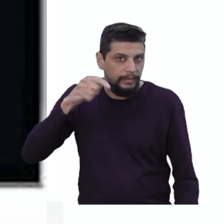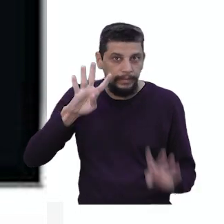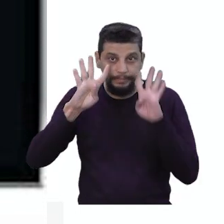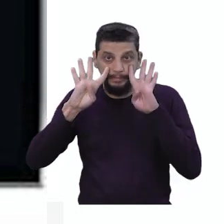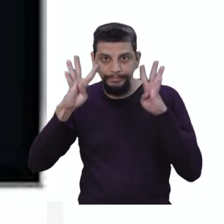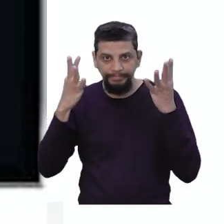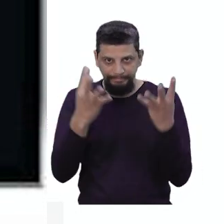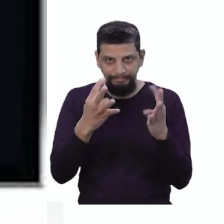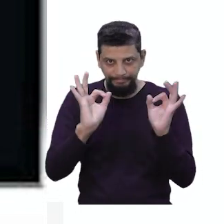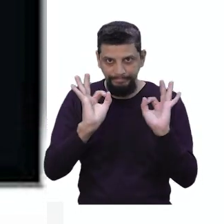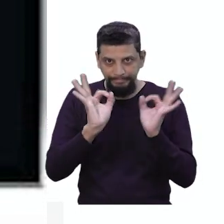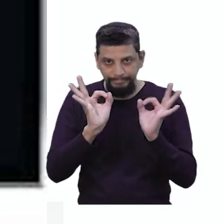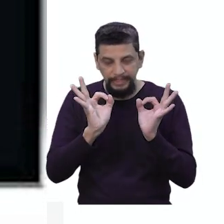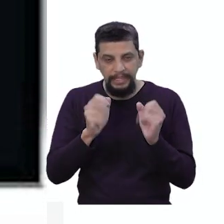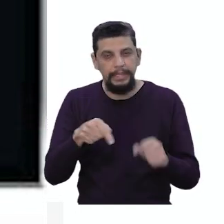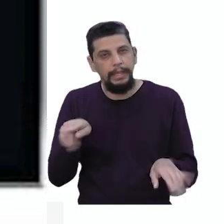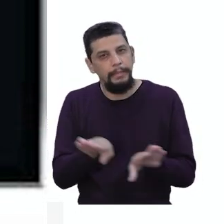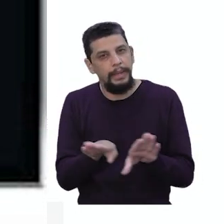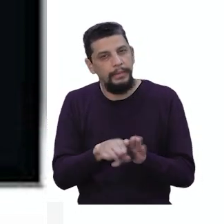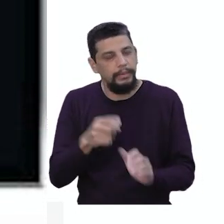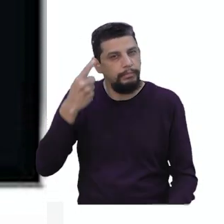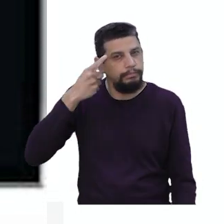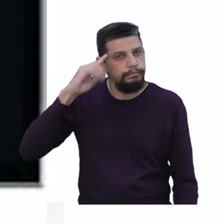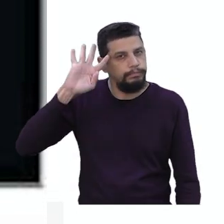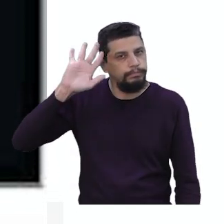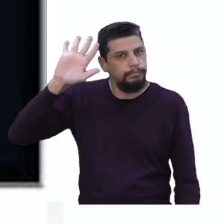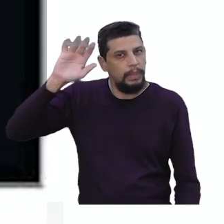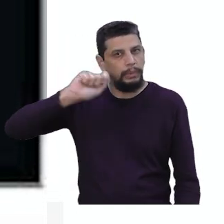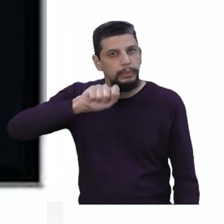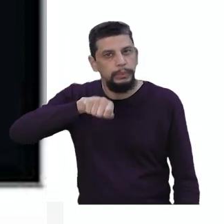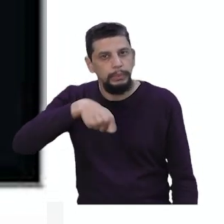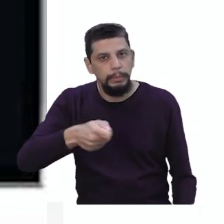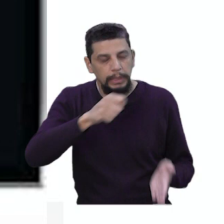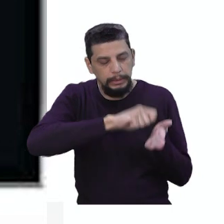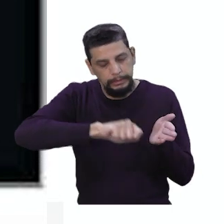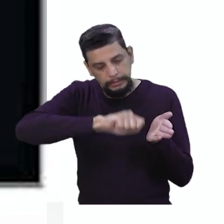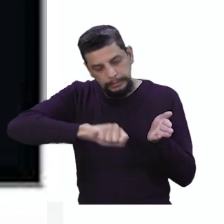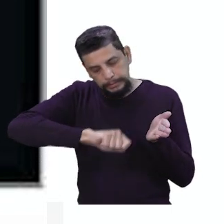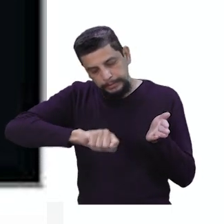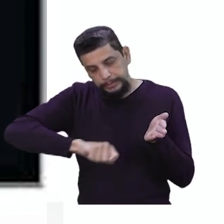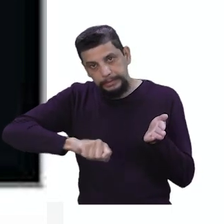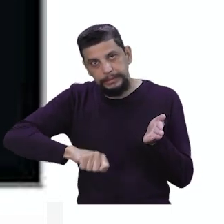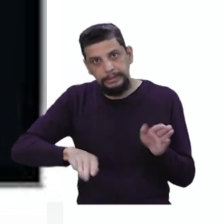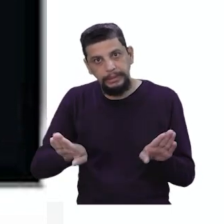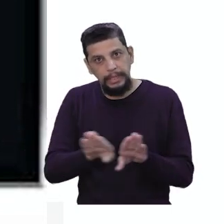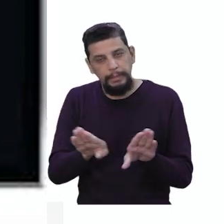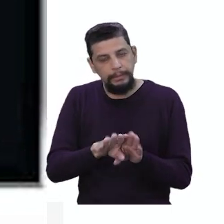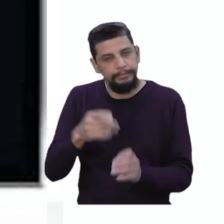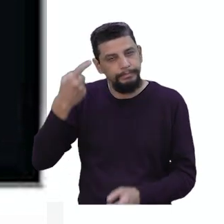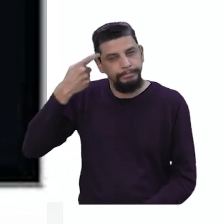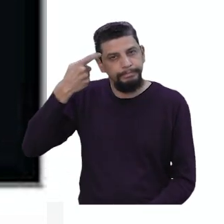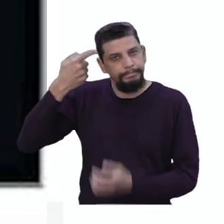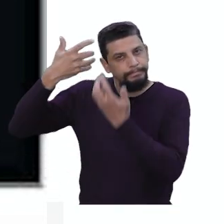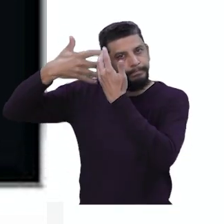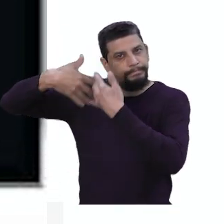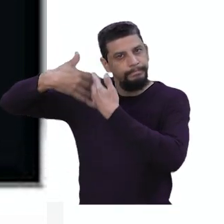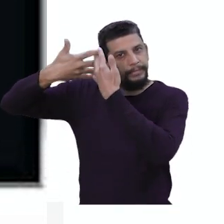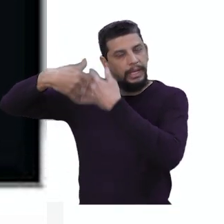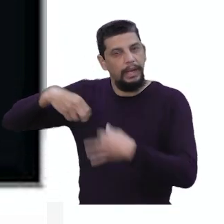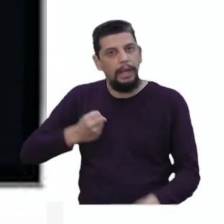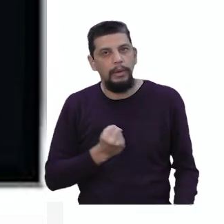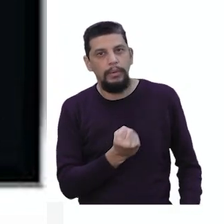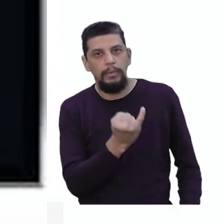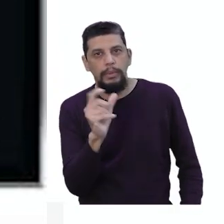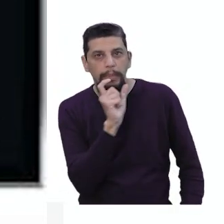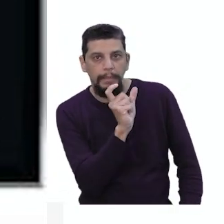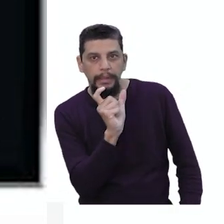ligadinhos. Nós também vamos estar pensando sobre a escrita, como em todas as aulas nós fazemos, né? Refletir sobre a escrita